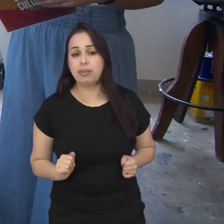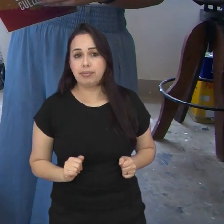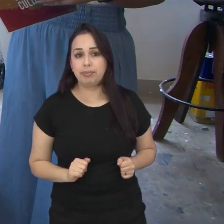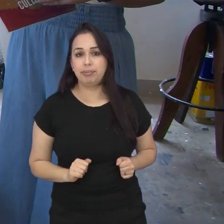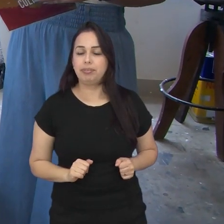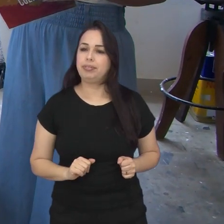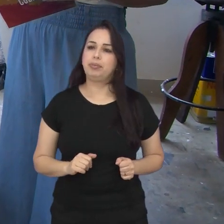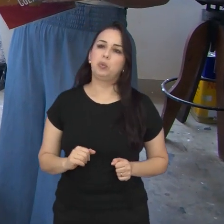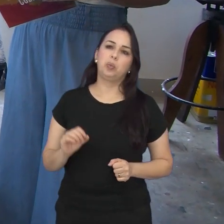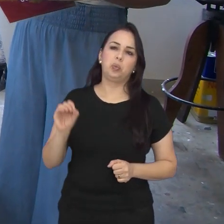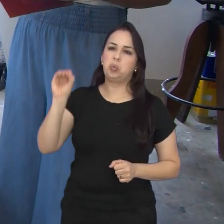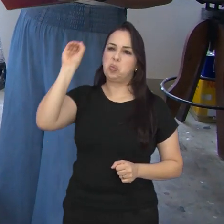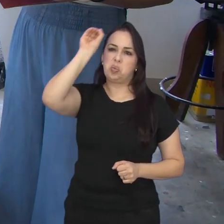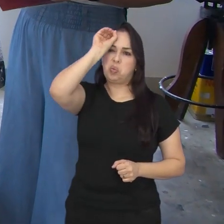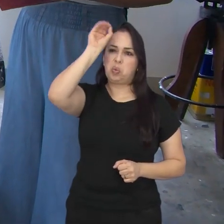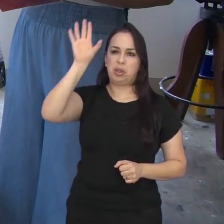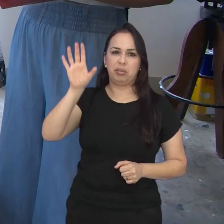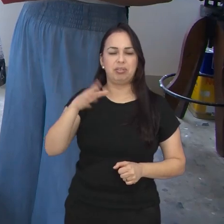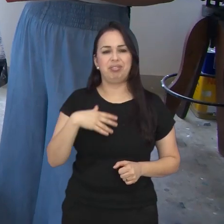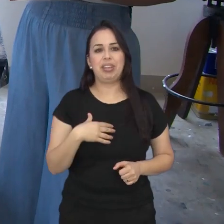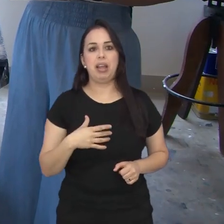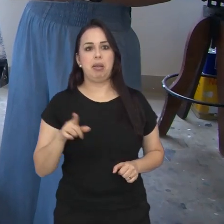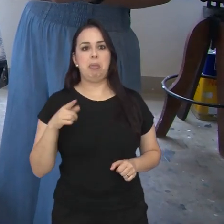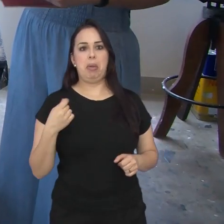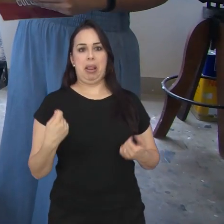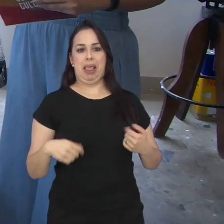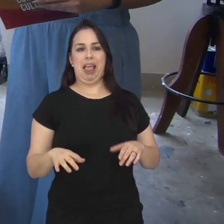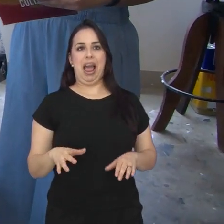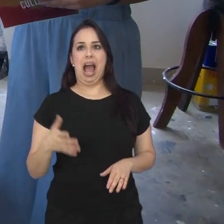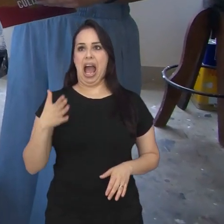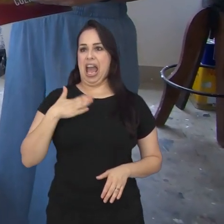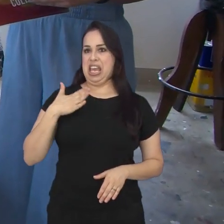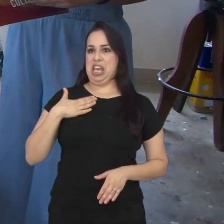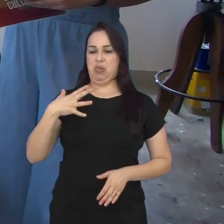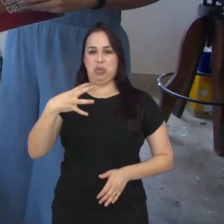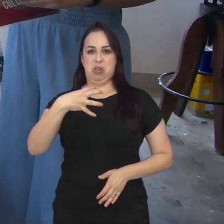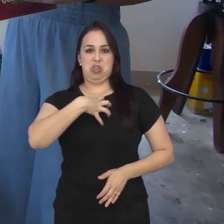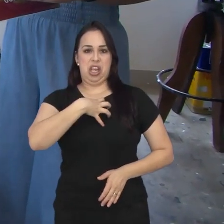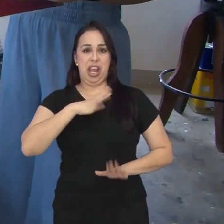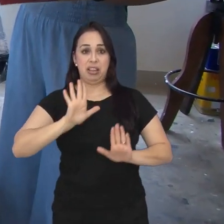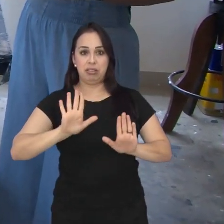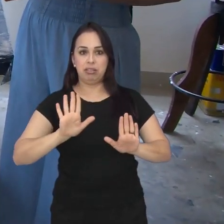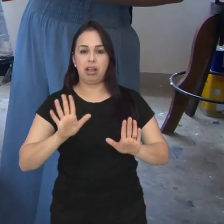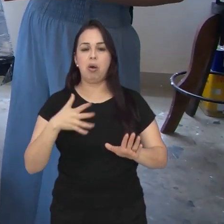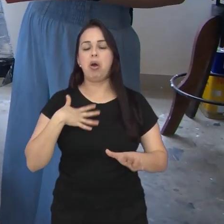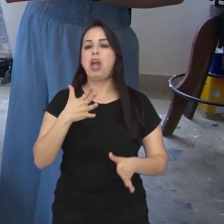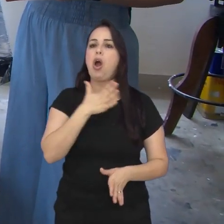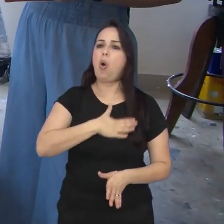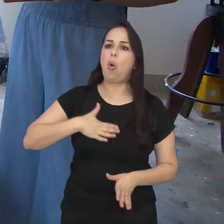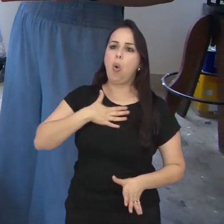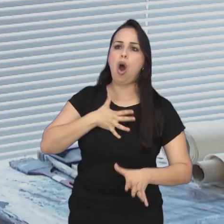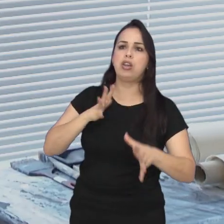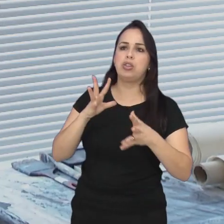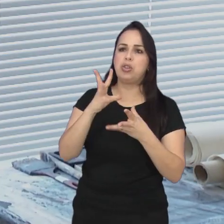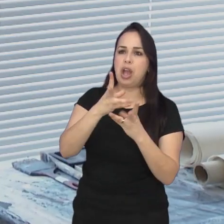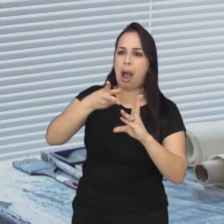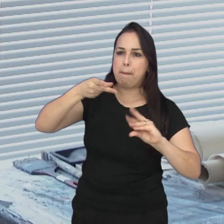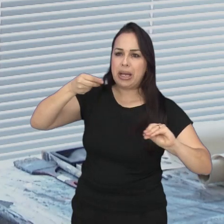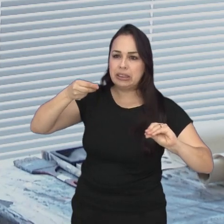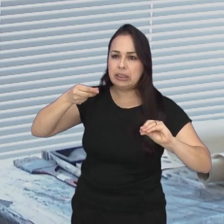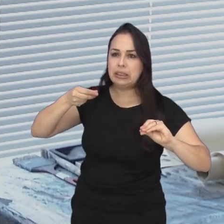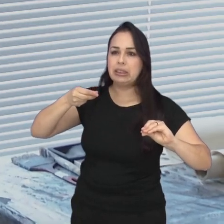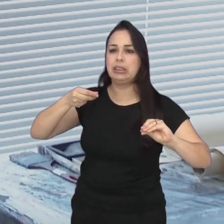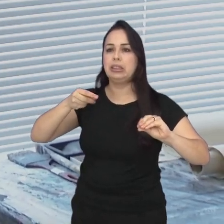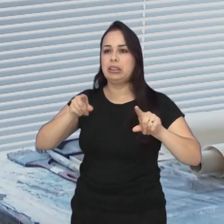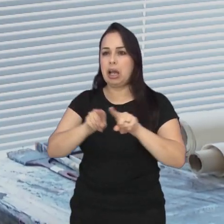é? Não sei, Prefere não se rotular, não se classificar? Eu acho que não. Eu trabalho abstrato, né? Se